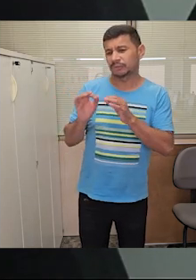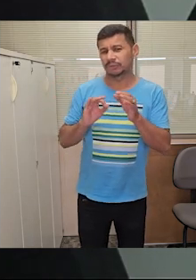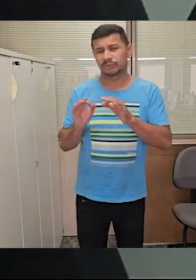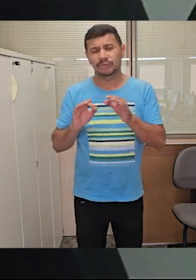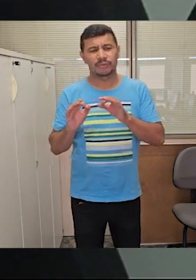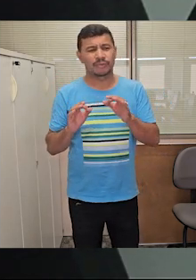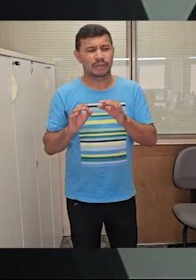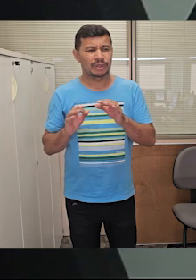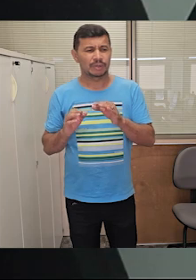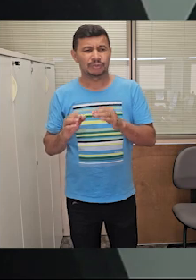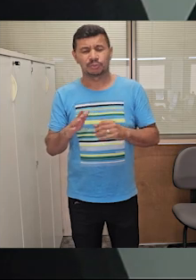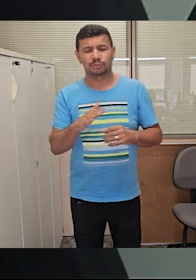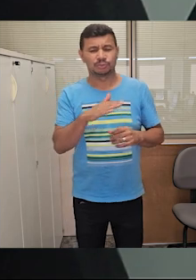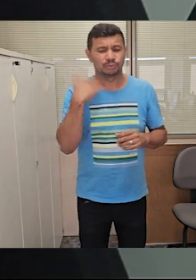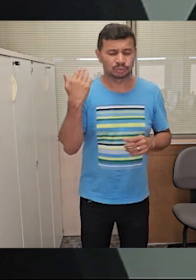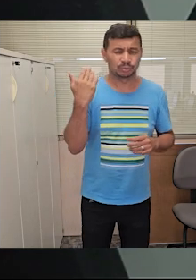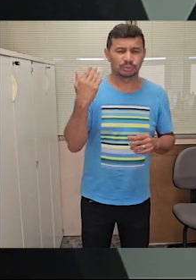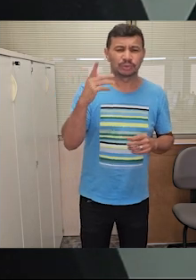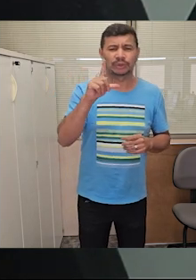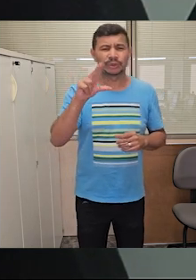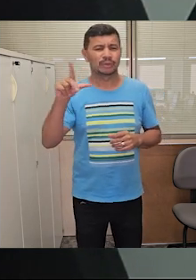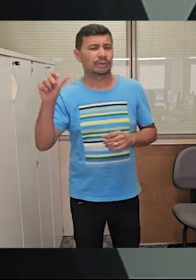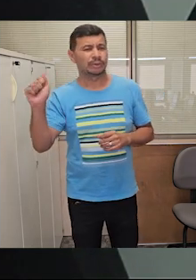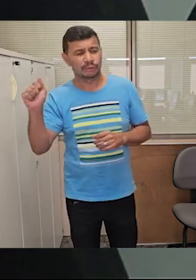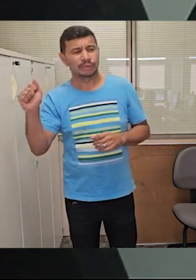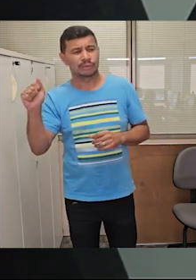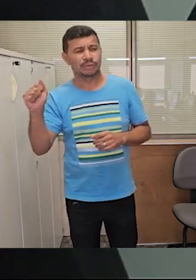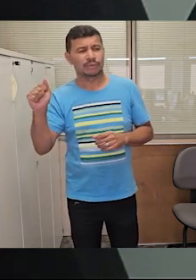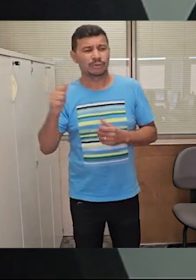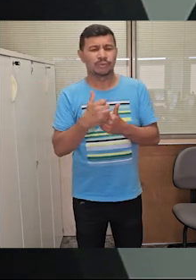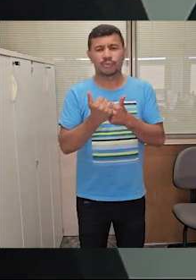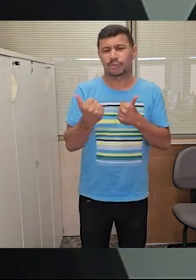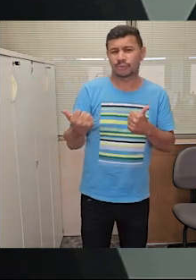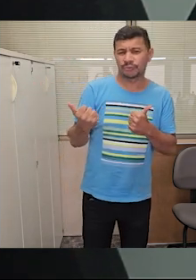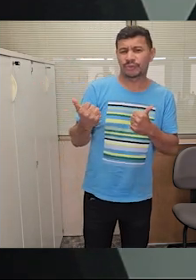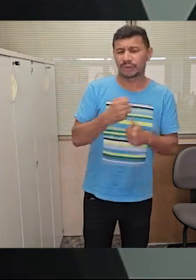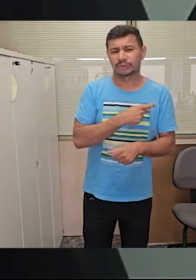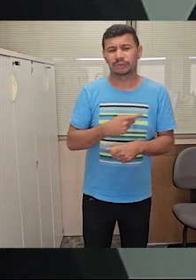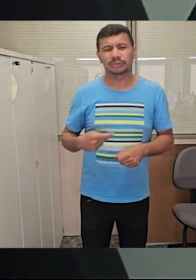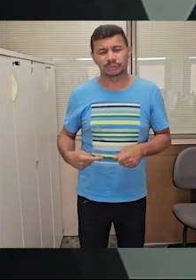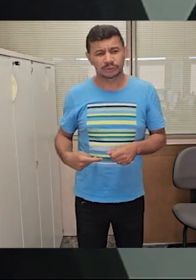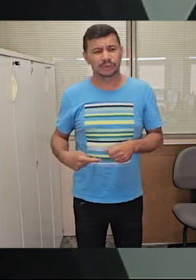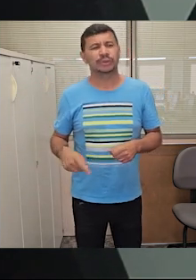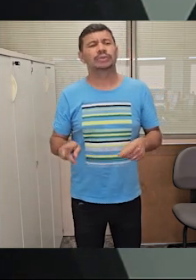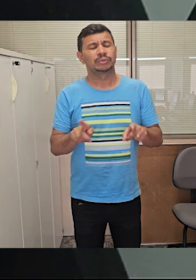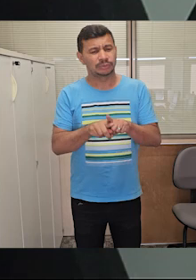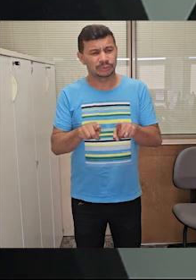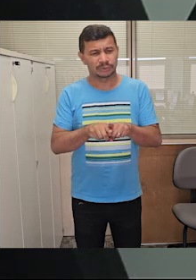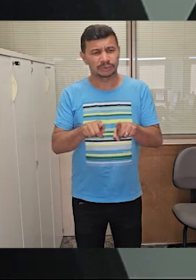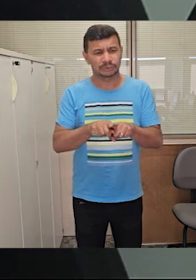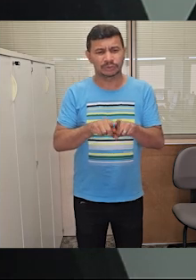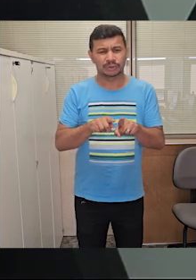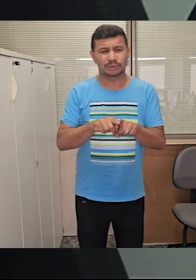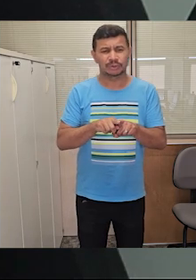de assassinar o presidente Lula, o vice-presidente Alckmin e o